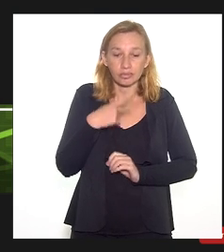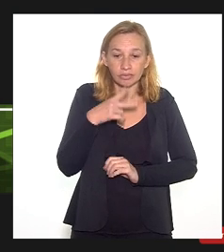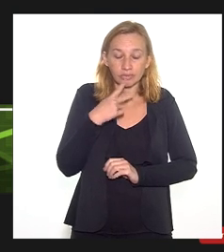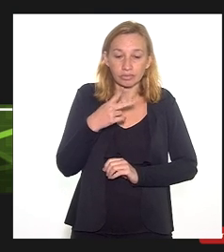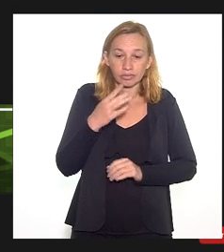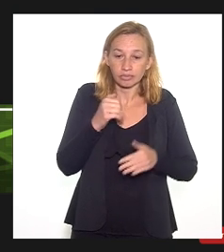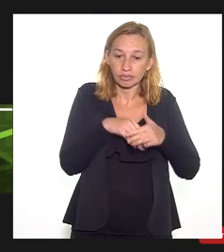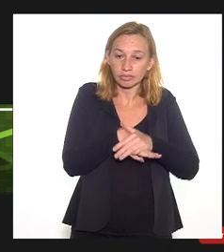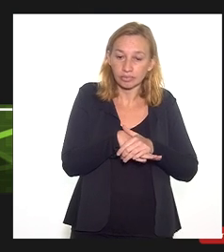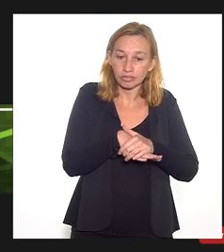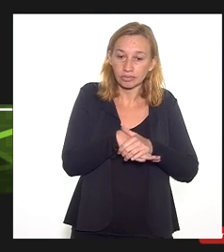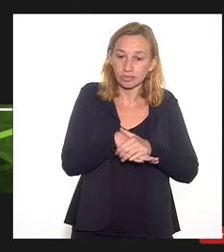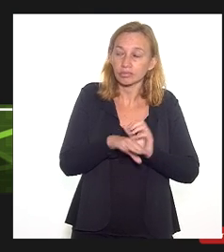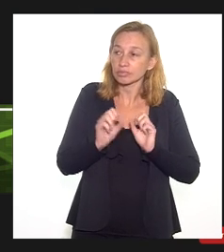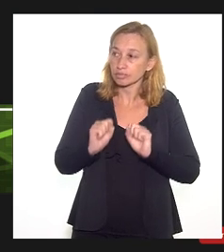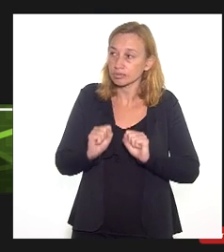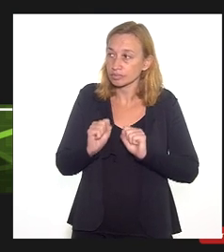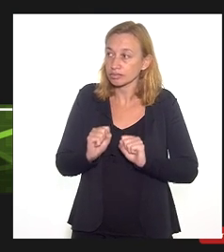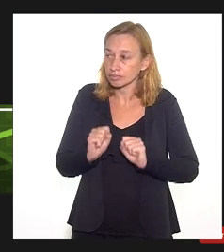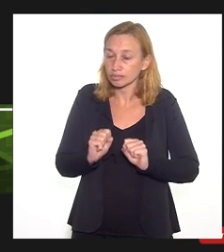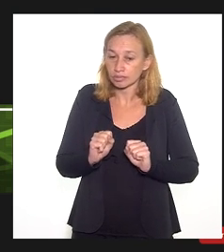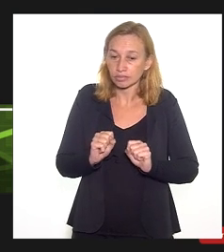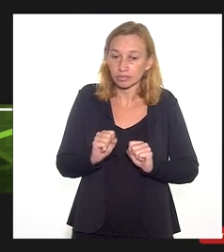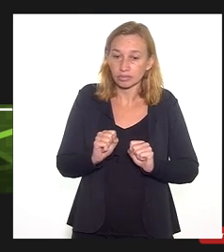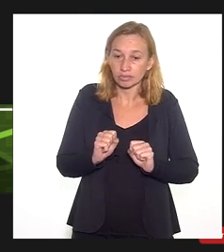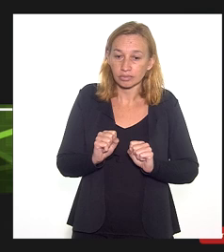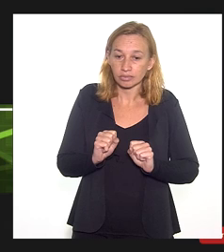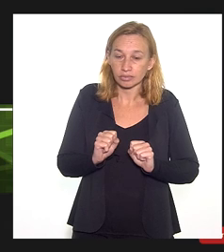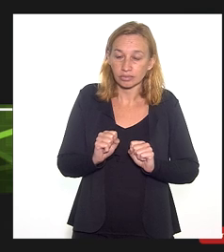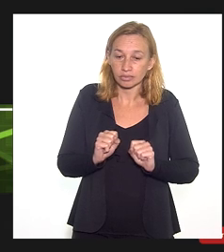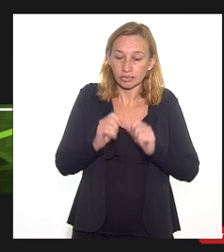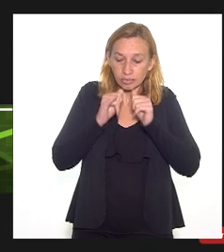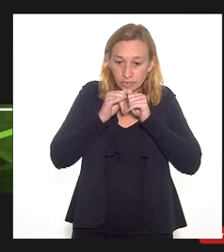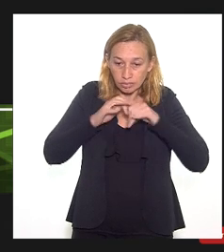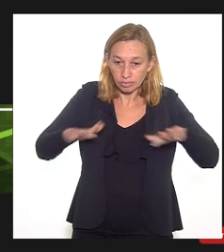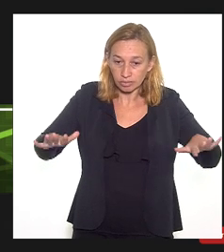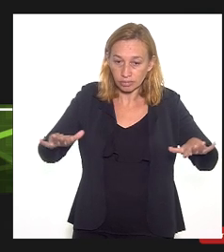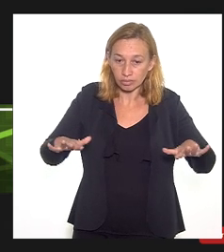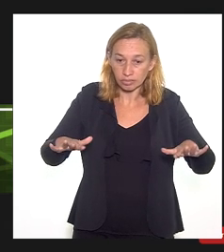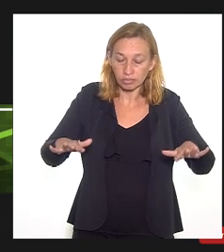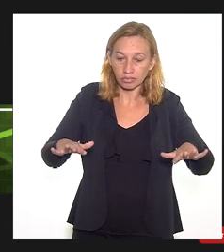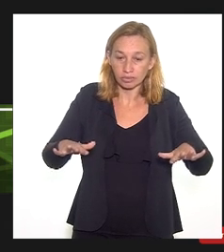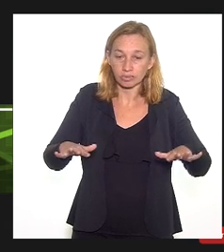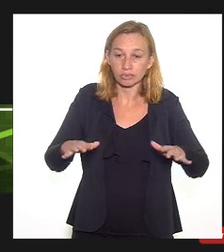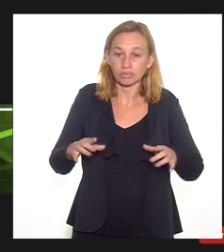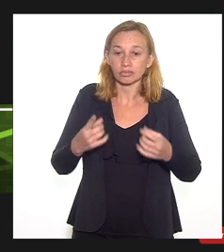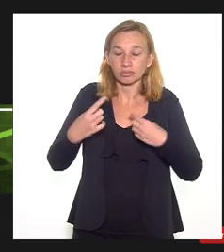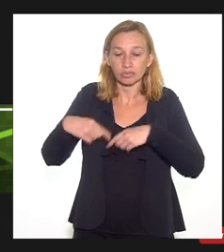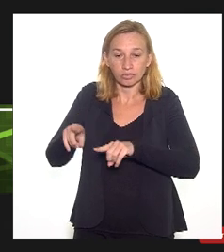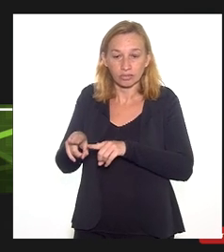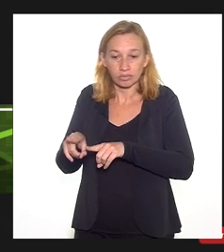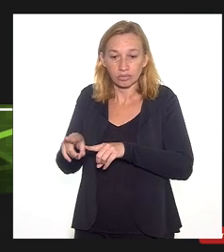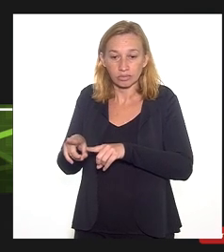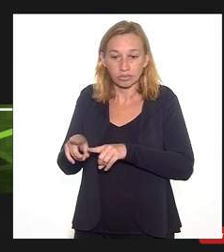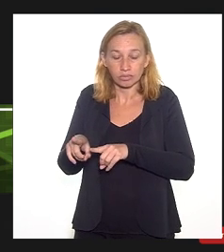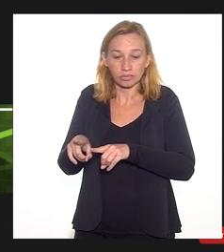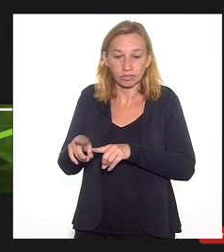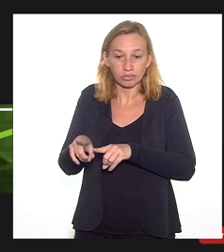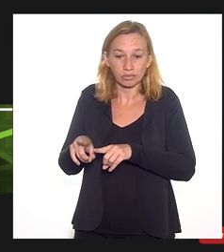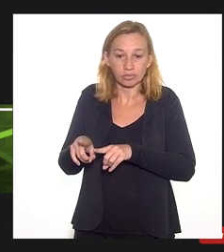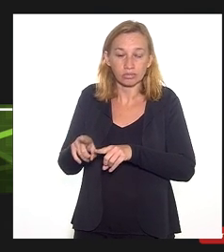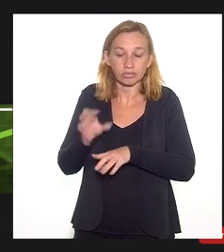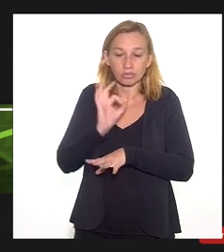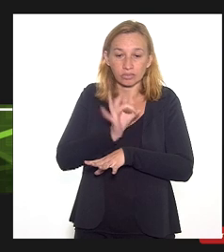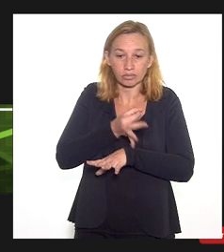arquivamento poderia deveria ter tido uma divulgação mais ampla dado que o ataque teve uma divulgação ampla e nós temos